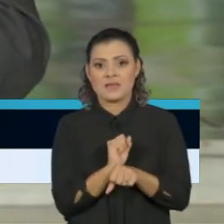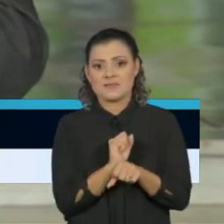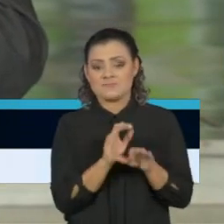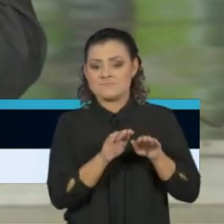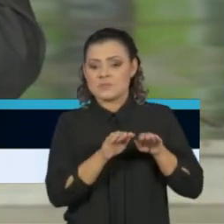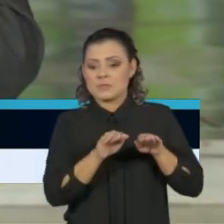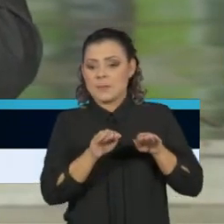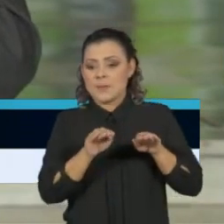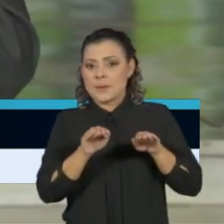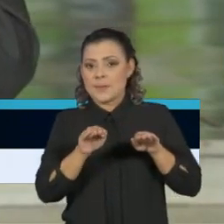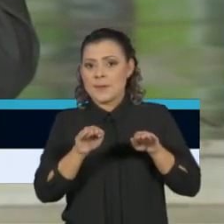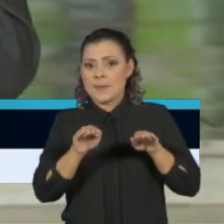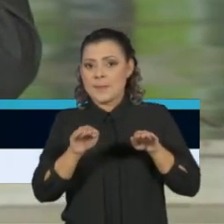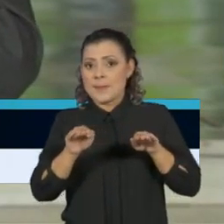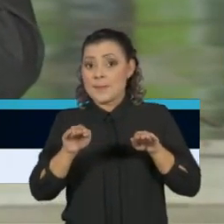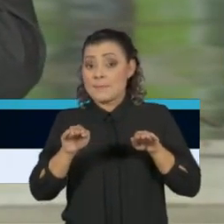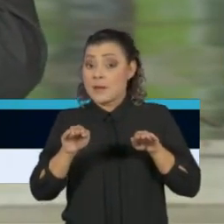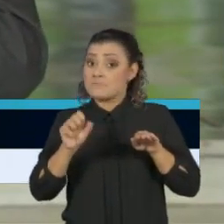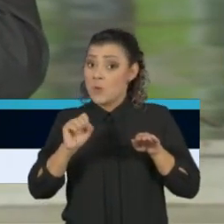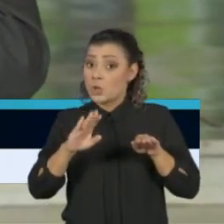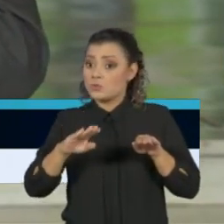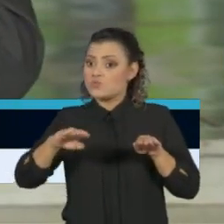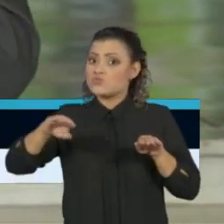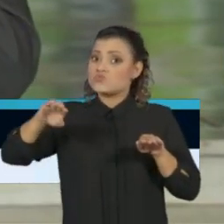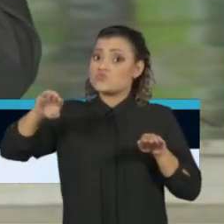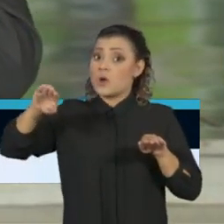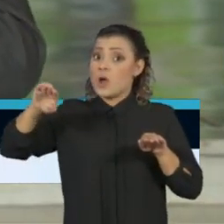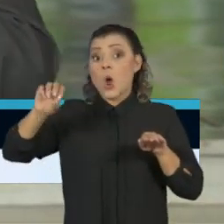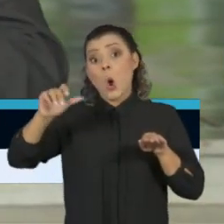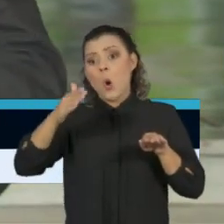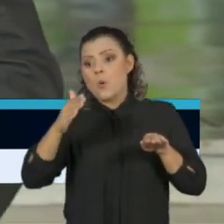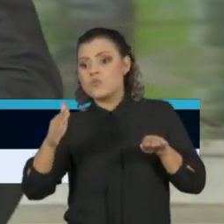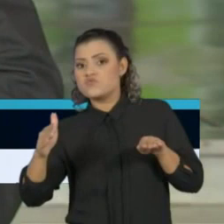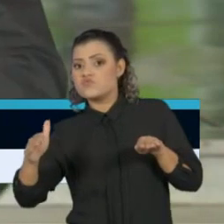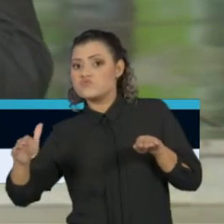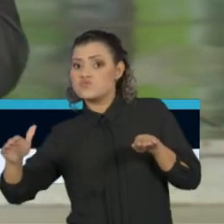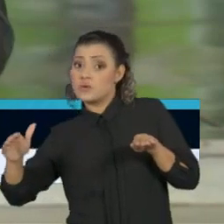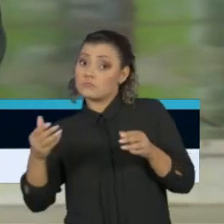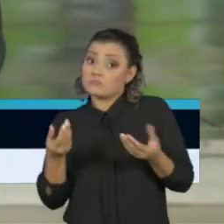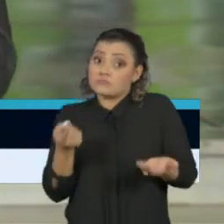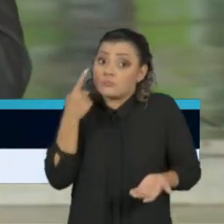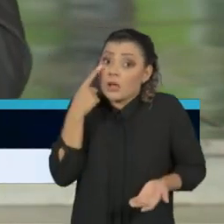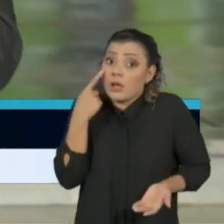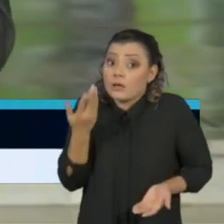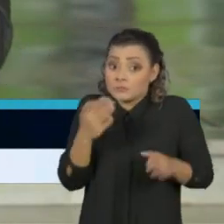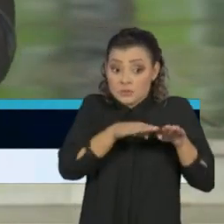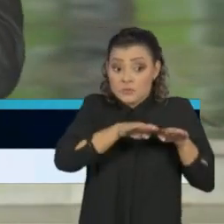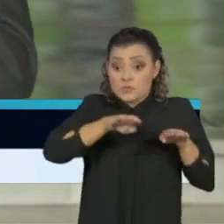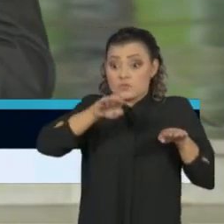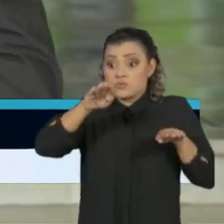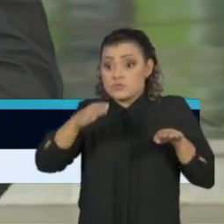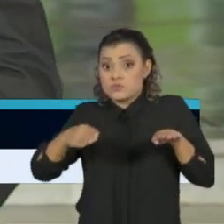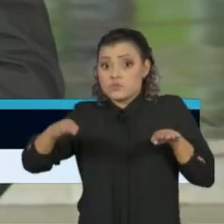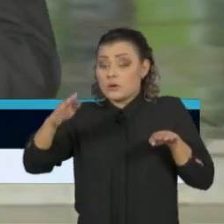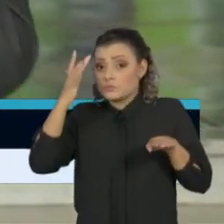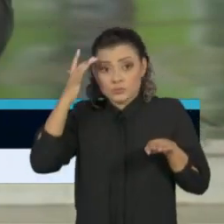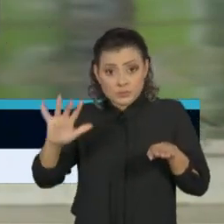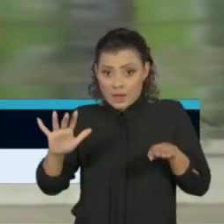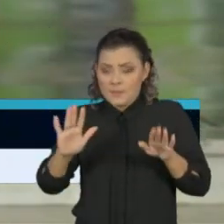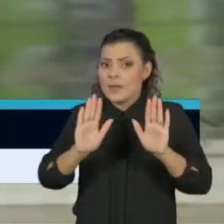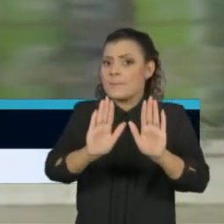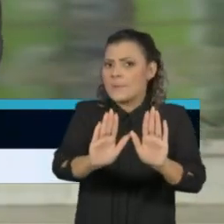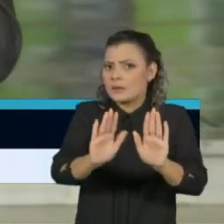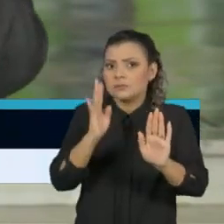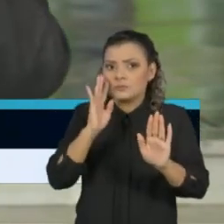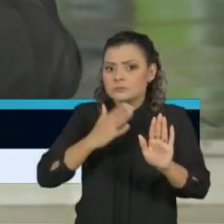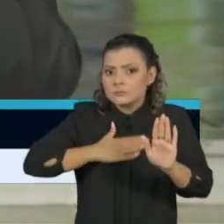pode mudar o sentido da reta. Então, nesse sentido, a gente, daqui para frente, podemos ir observando e tendo